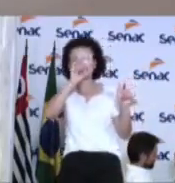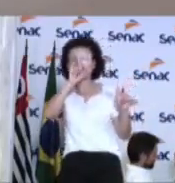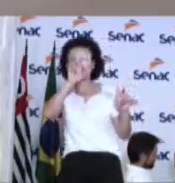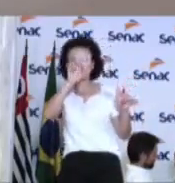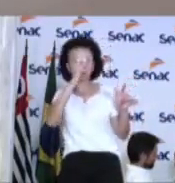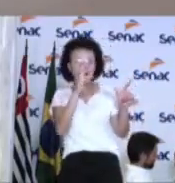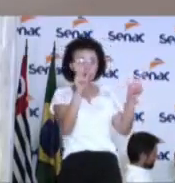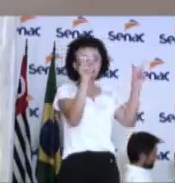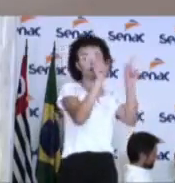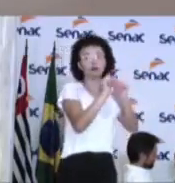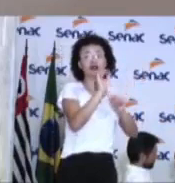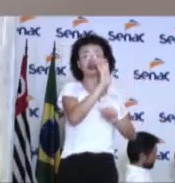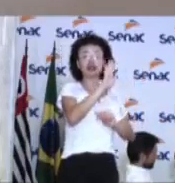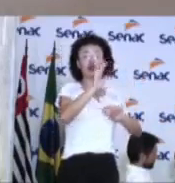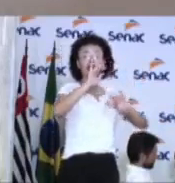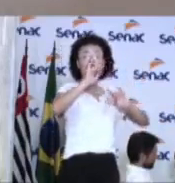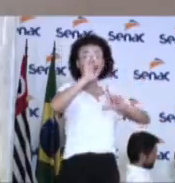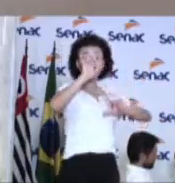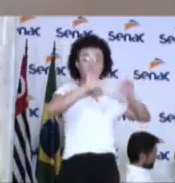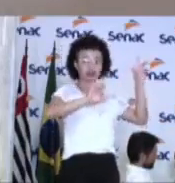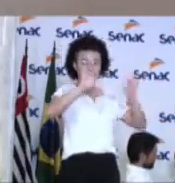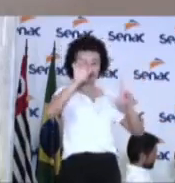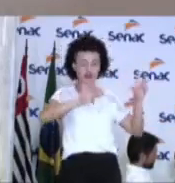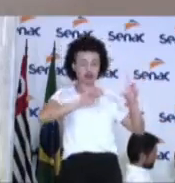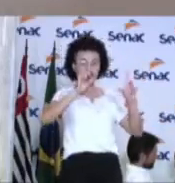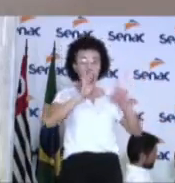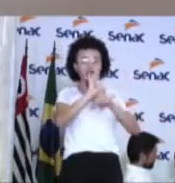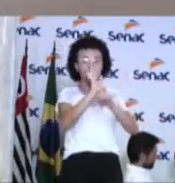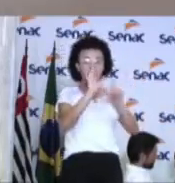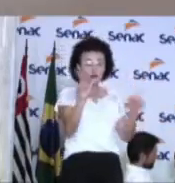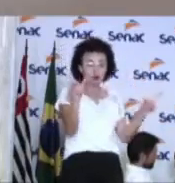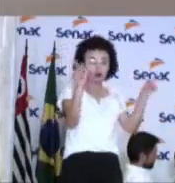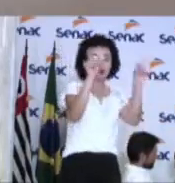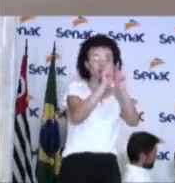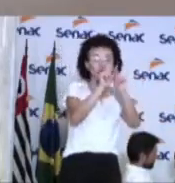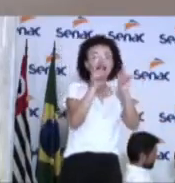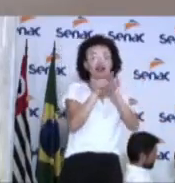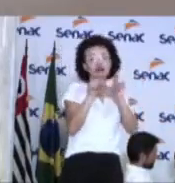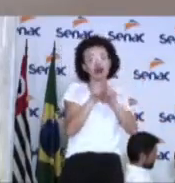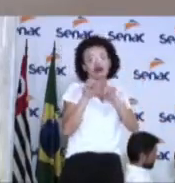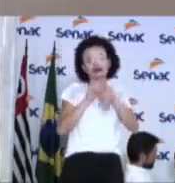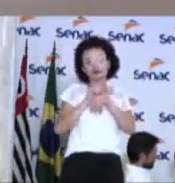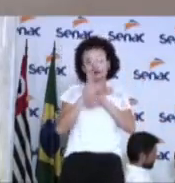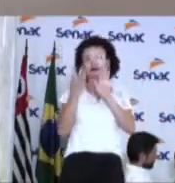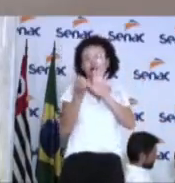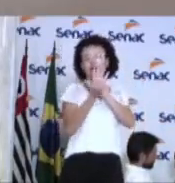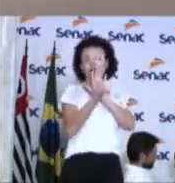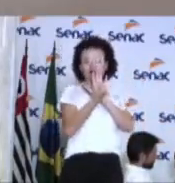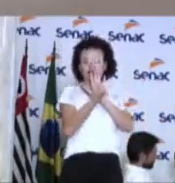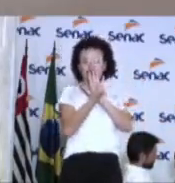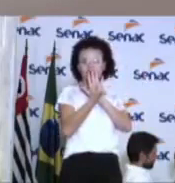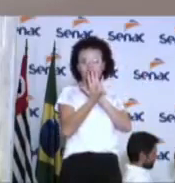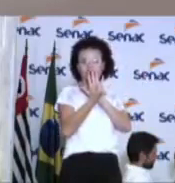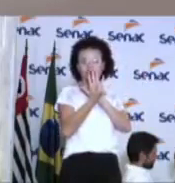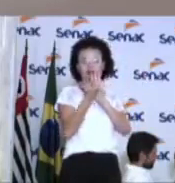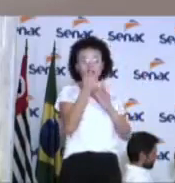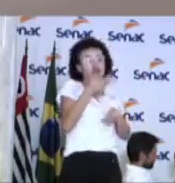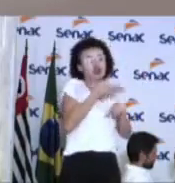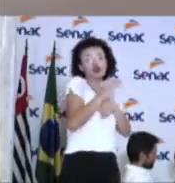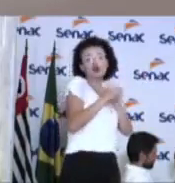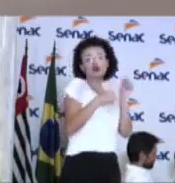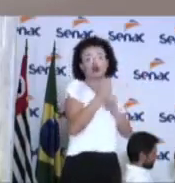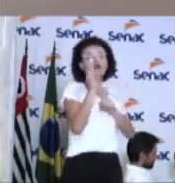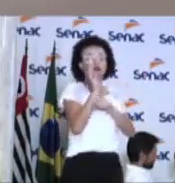uma função dupla, de ser um trailer do entretenimento e de passar a mensagem de marca. Isso foi quase como uma rede de